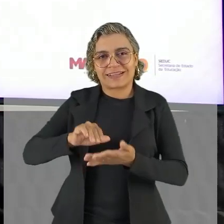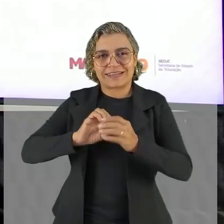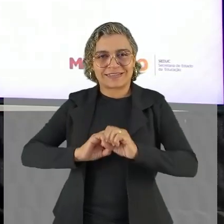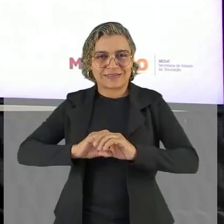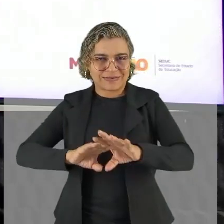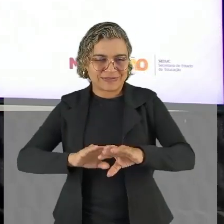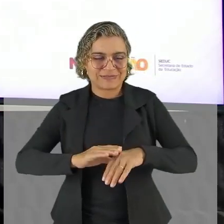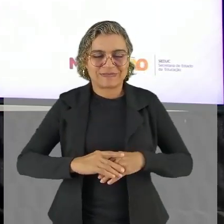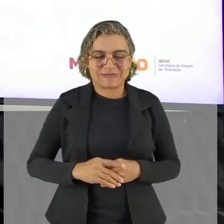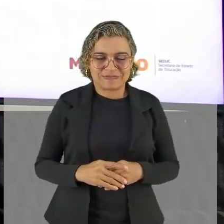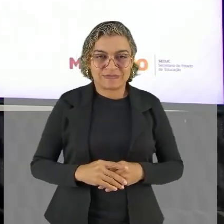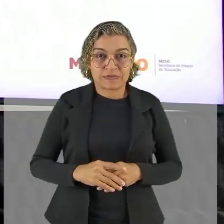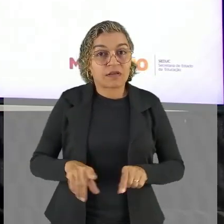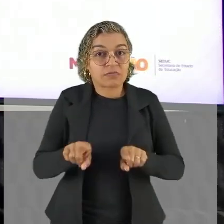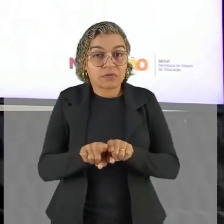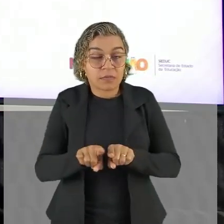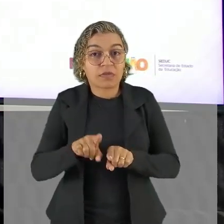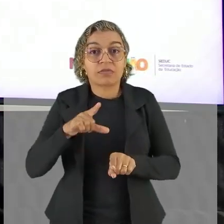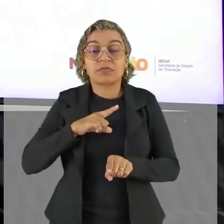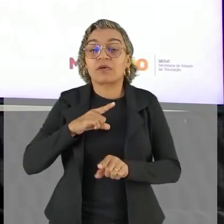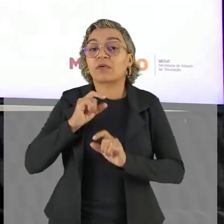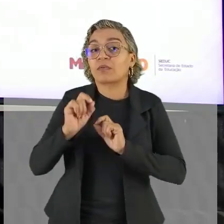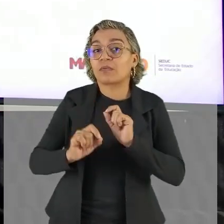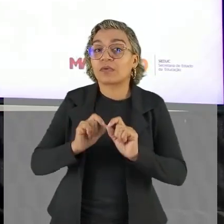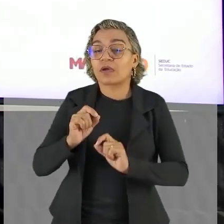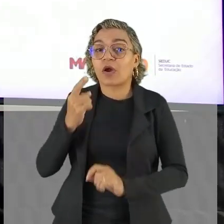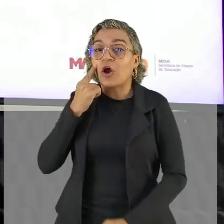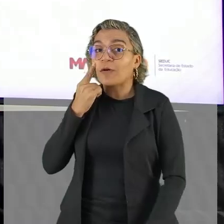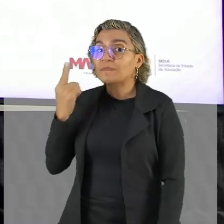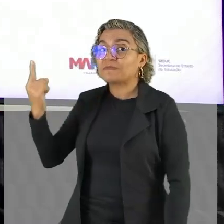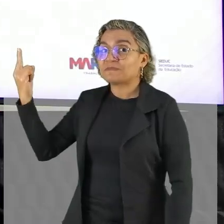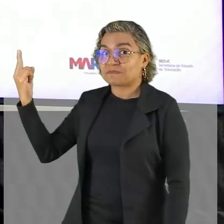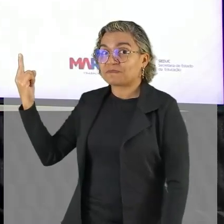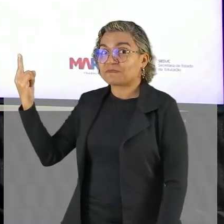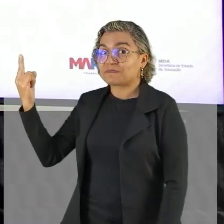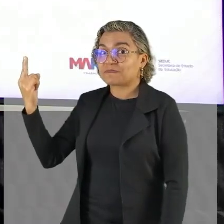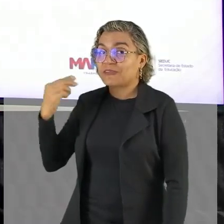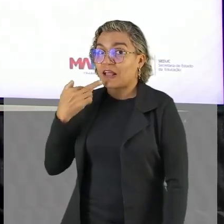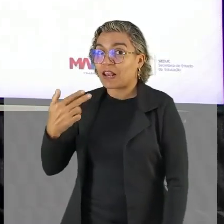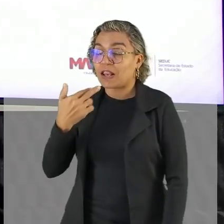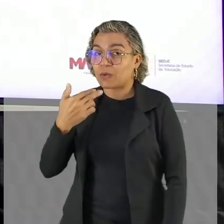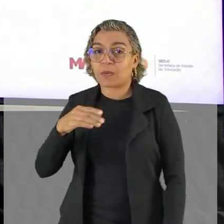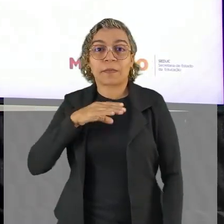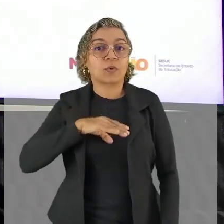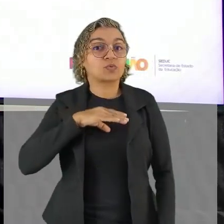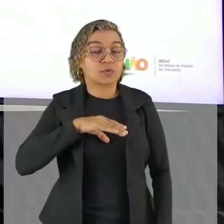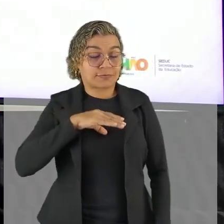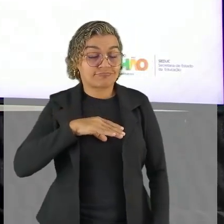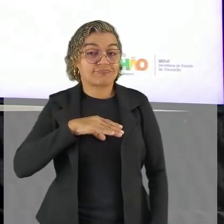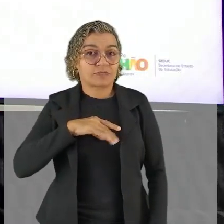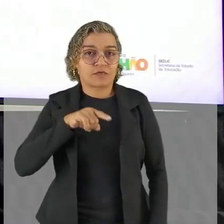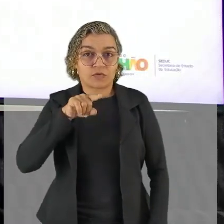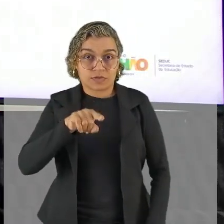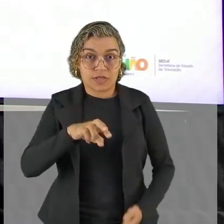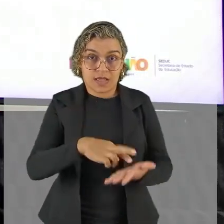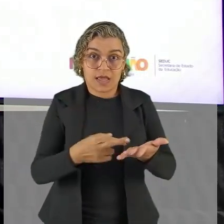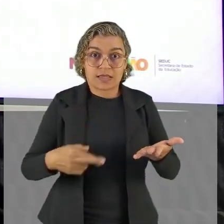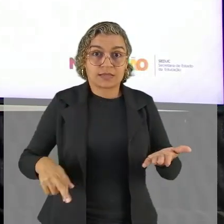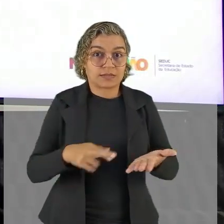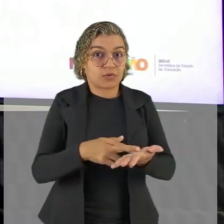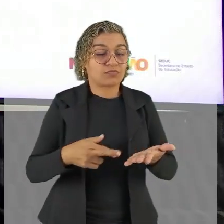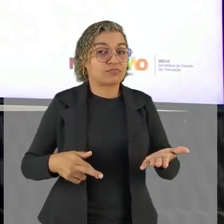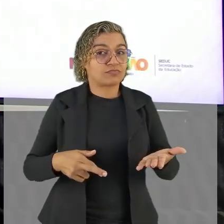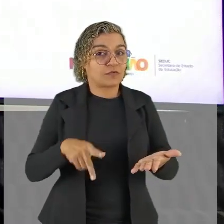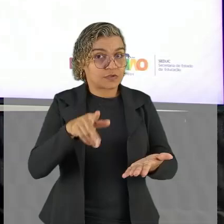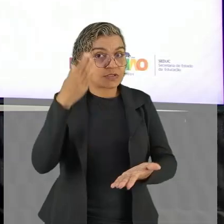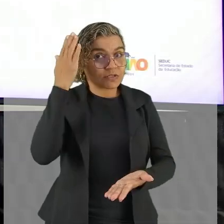de Educação. E temos também uma novidade, né? Você viu aqui que é língua portuguesa. Você vai fazer a redação,